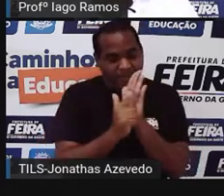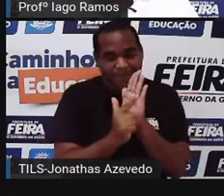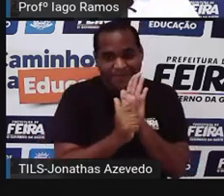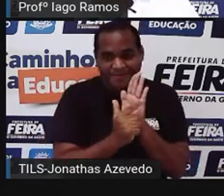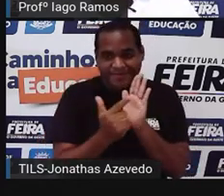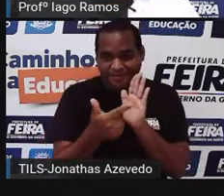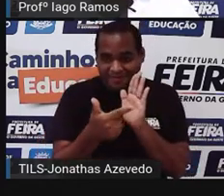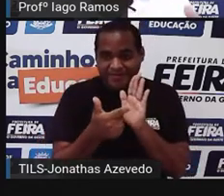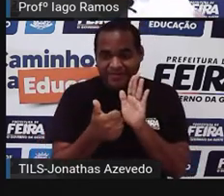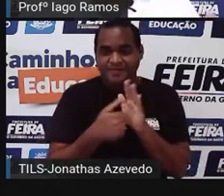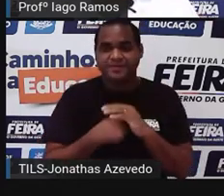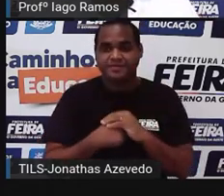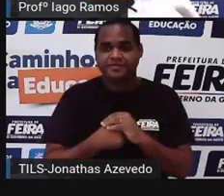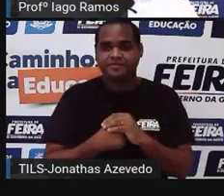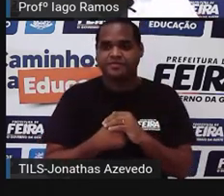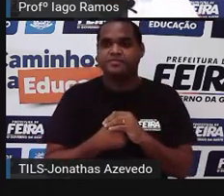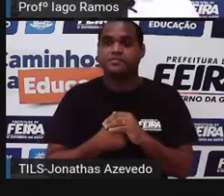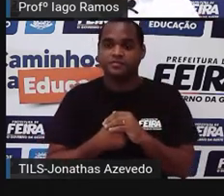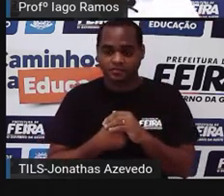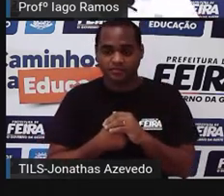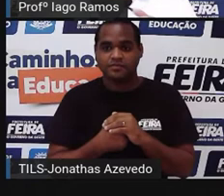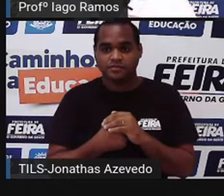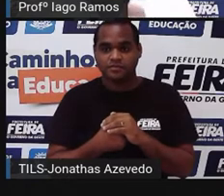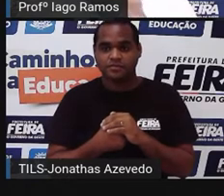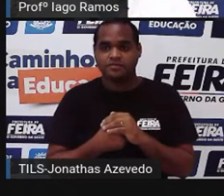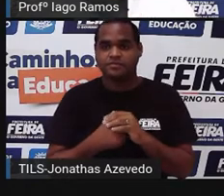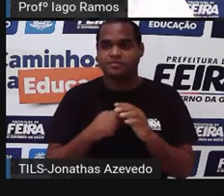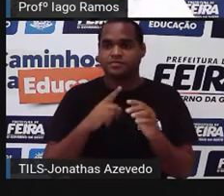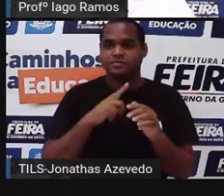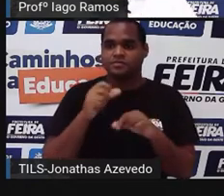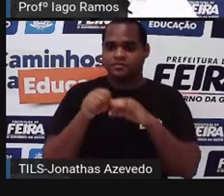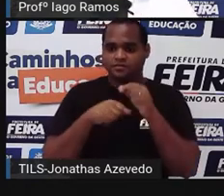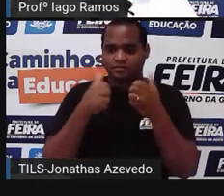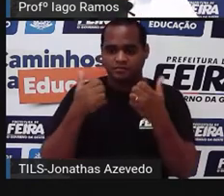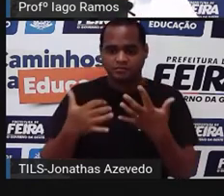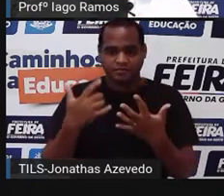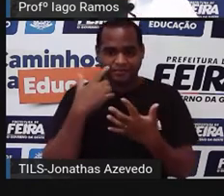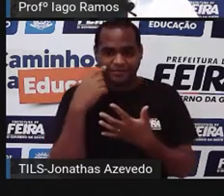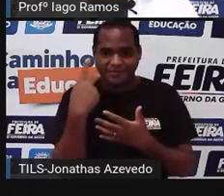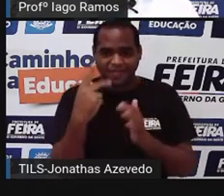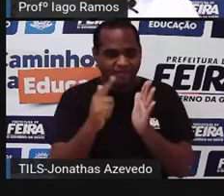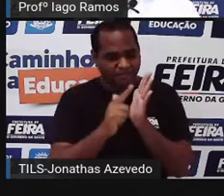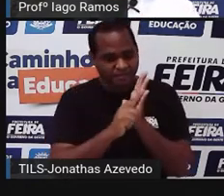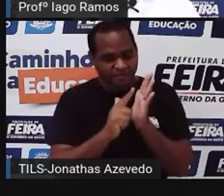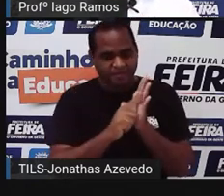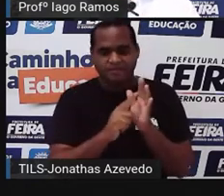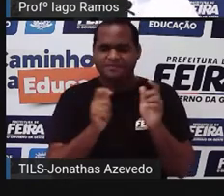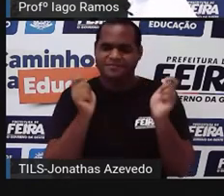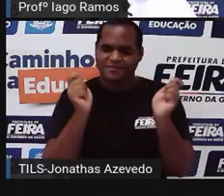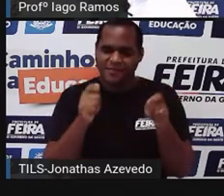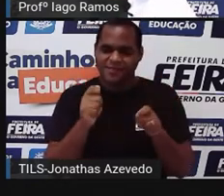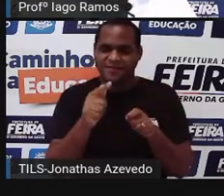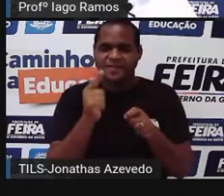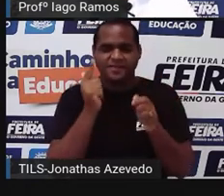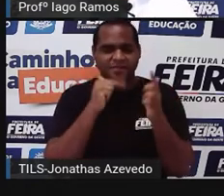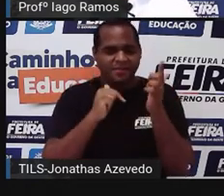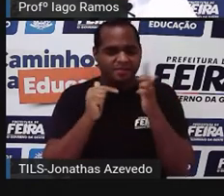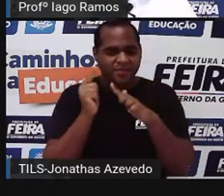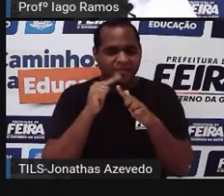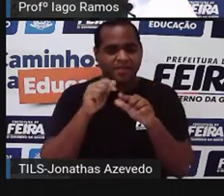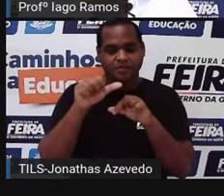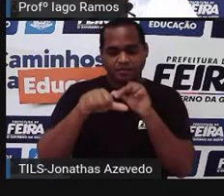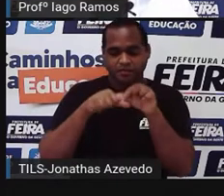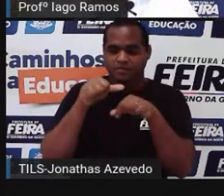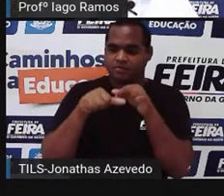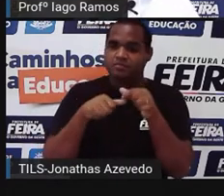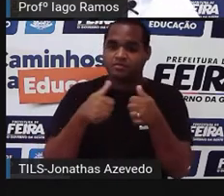tá no tamanho que você tem um espaço outro espaço no papel para que você consiga fazer transformação